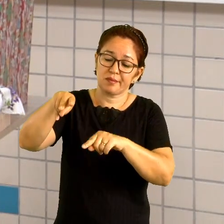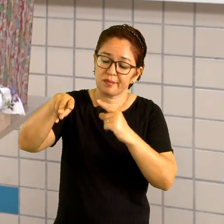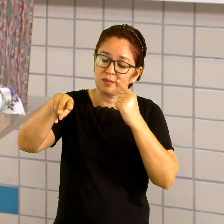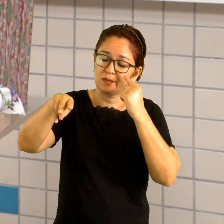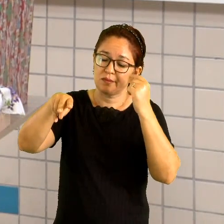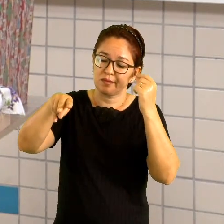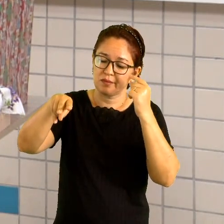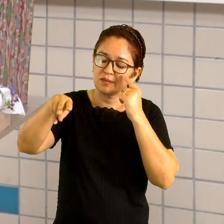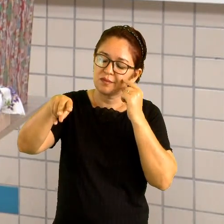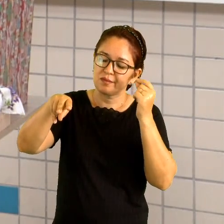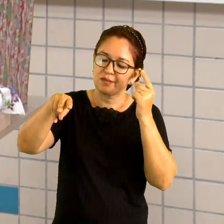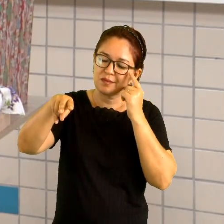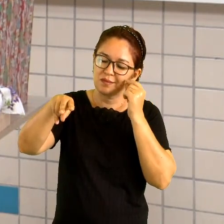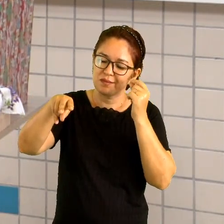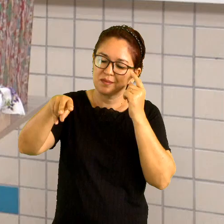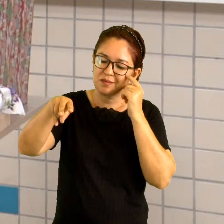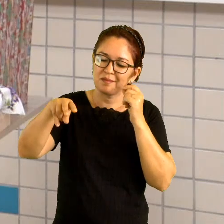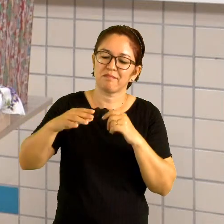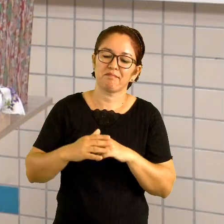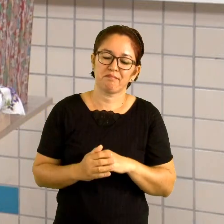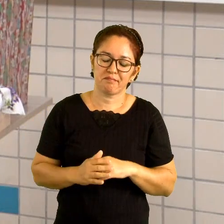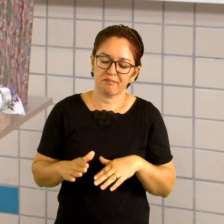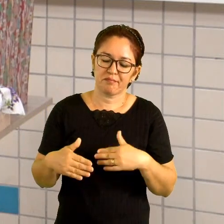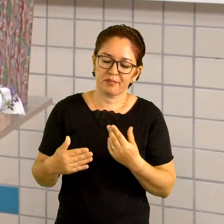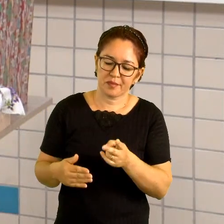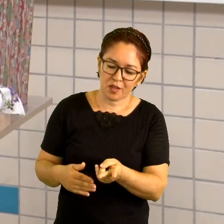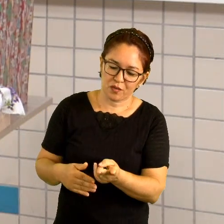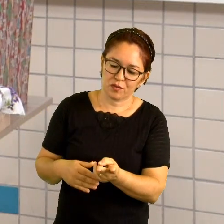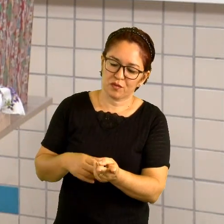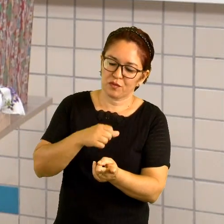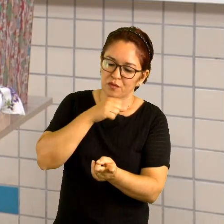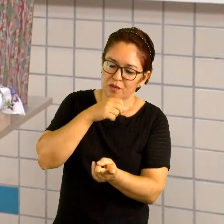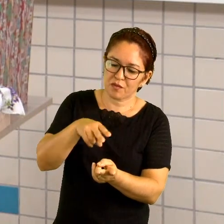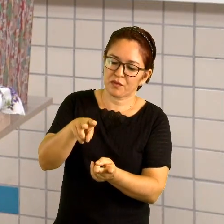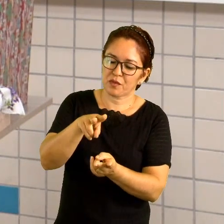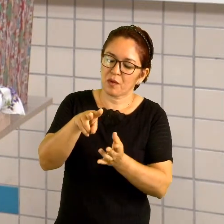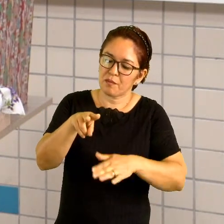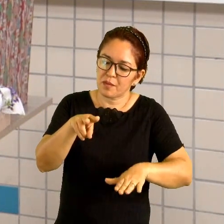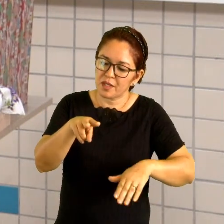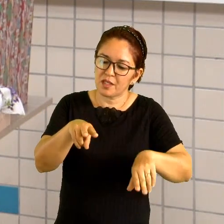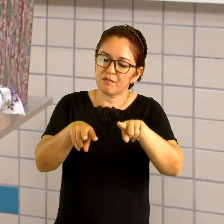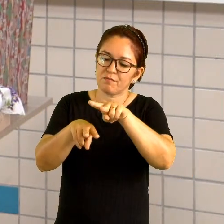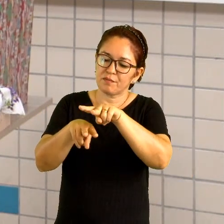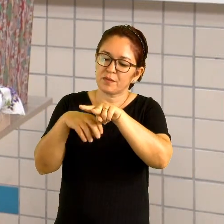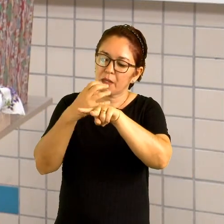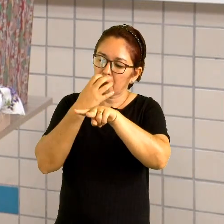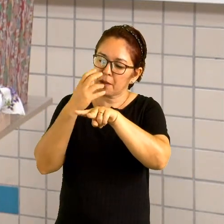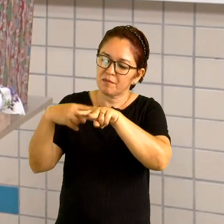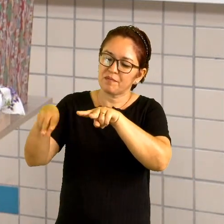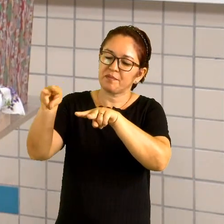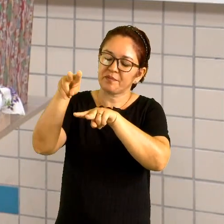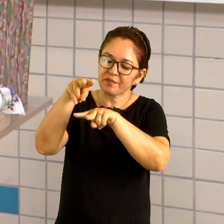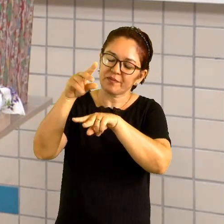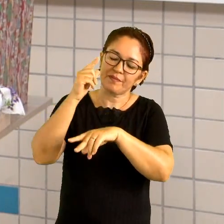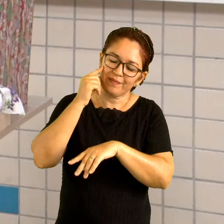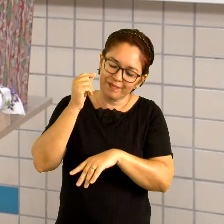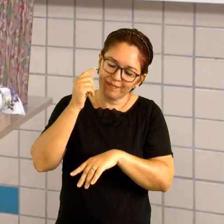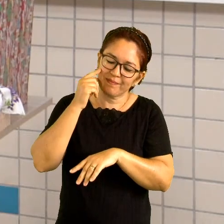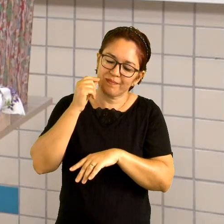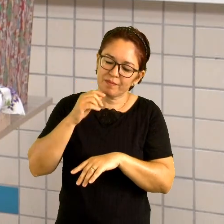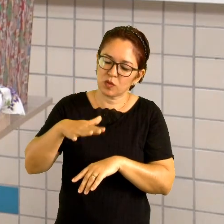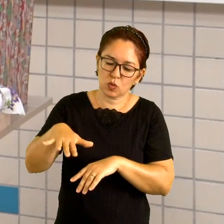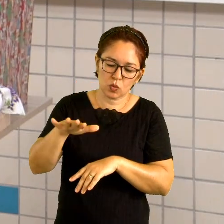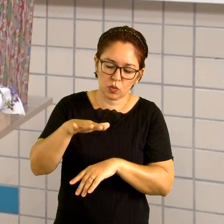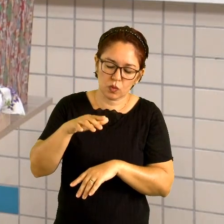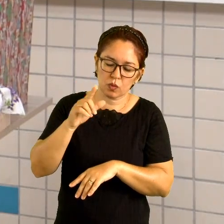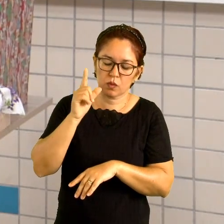ressonando, em cima de um cachorro cochilando, em cima de um menino sonhando, em cima de uma avó roncando,